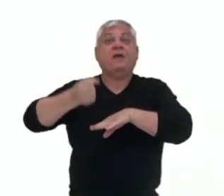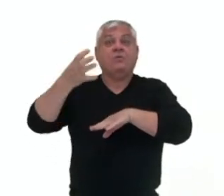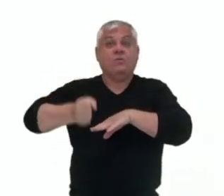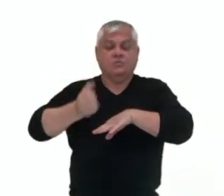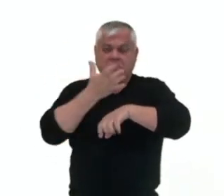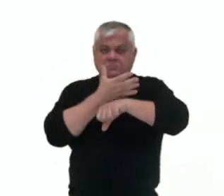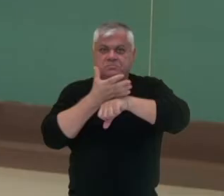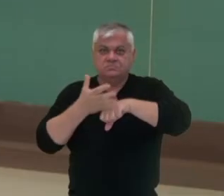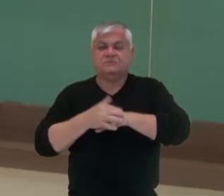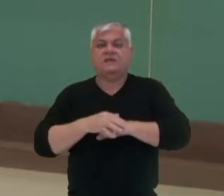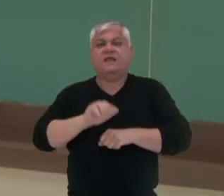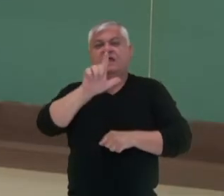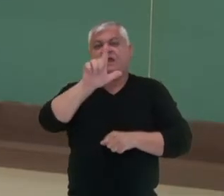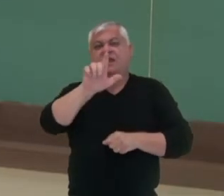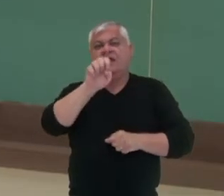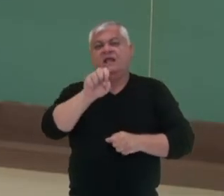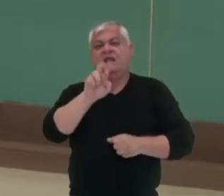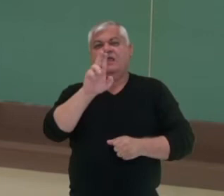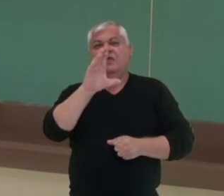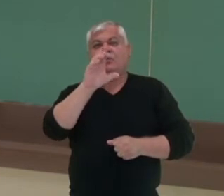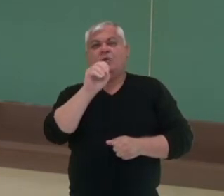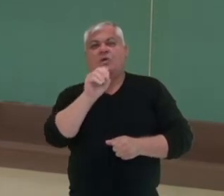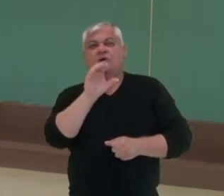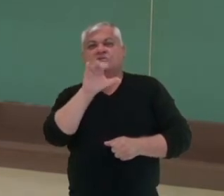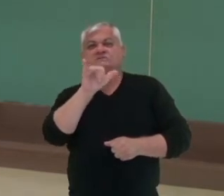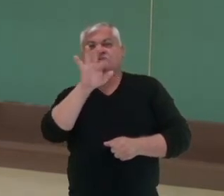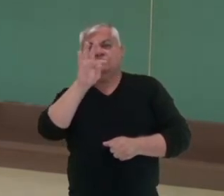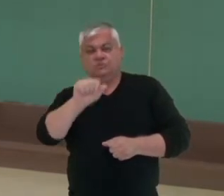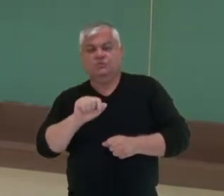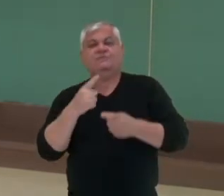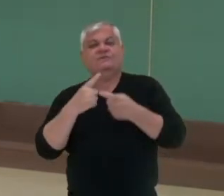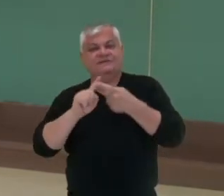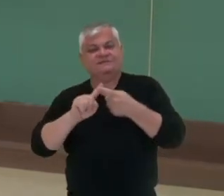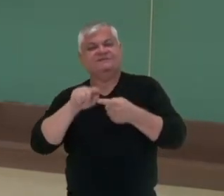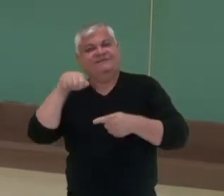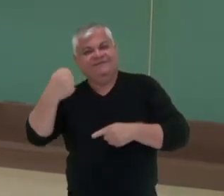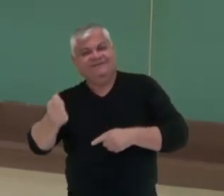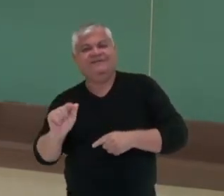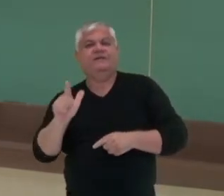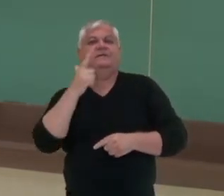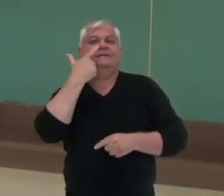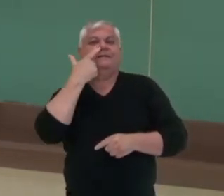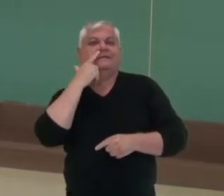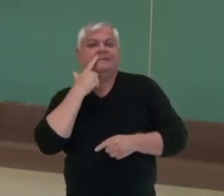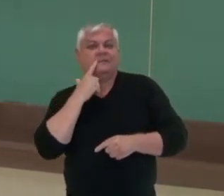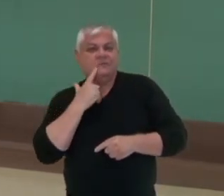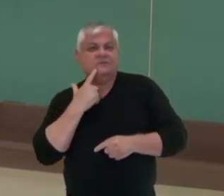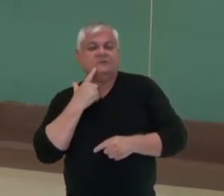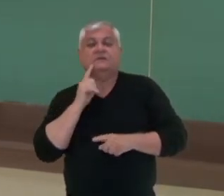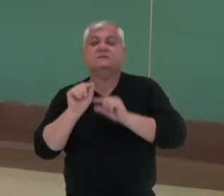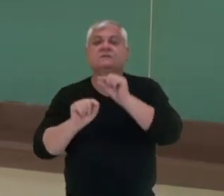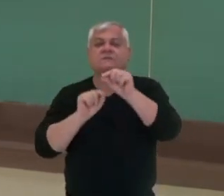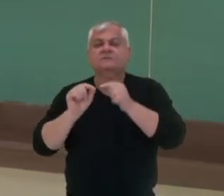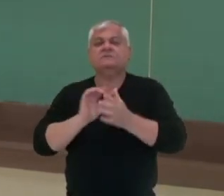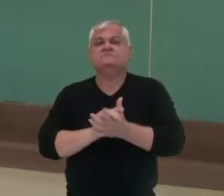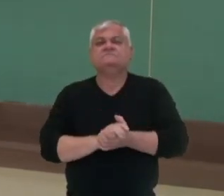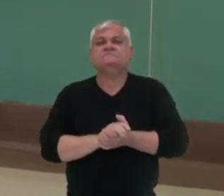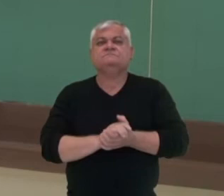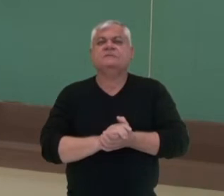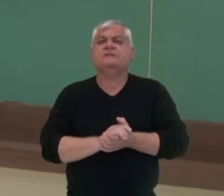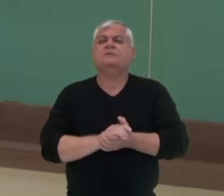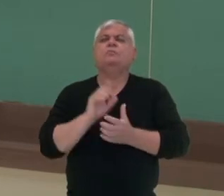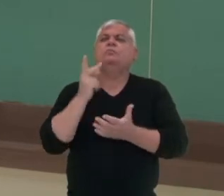chamados também de leucócitos. Então, por isso, leucemia, né? Uma doença lá nos leucócitos ou glóbulos brancos. O